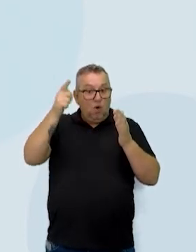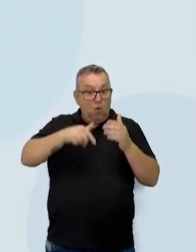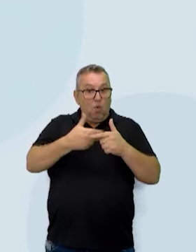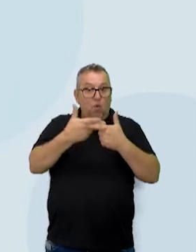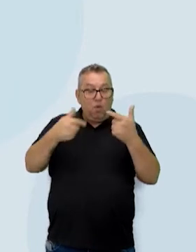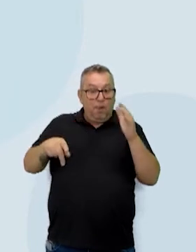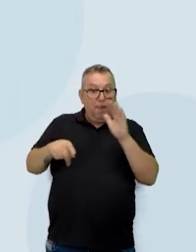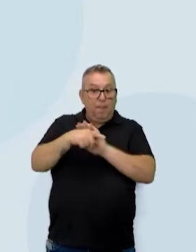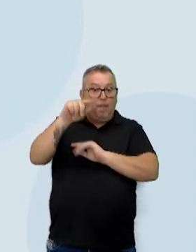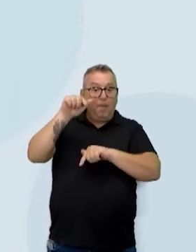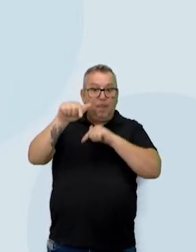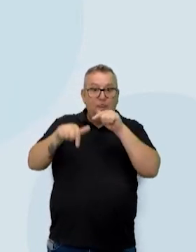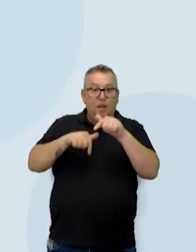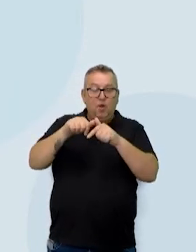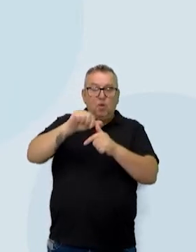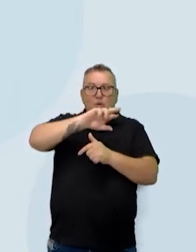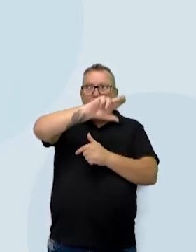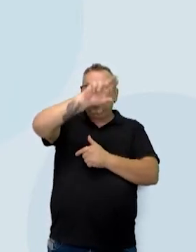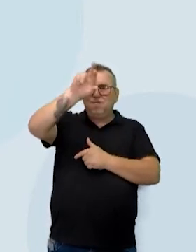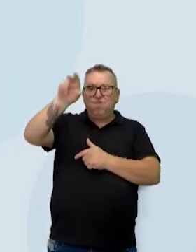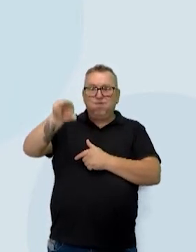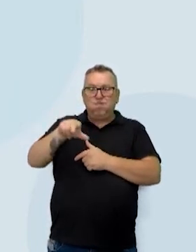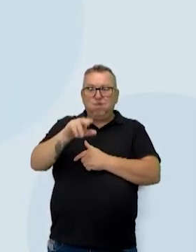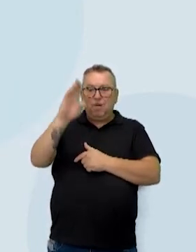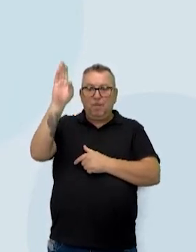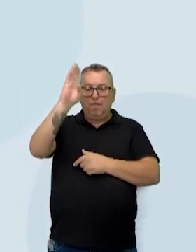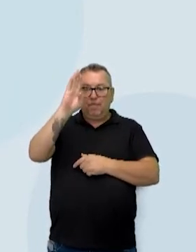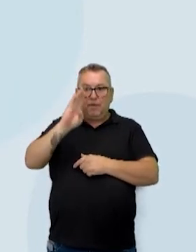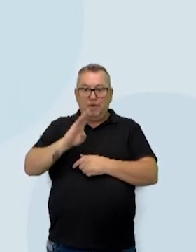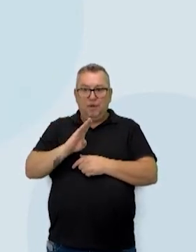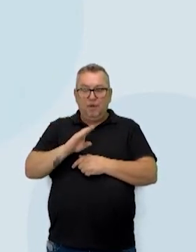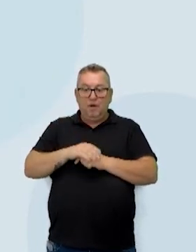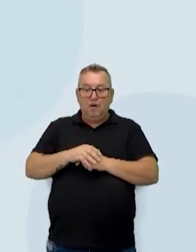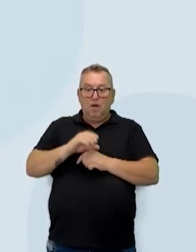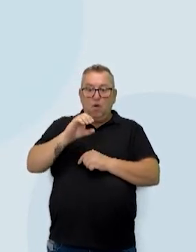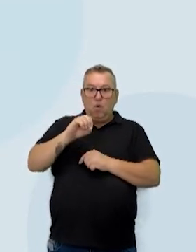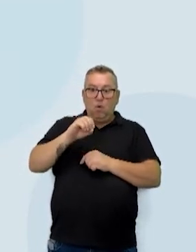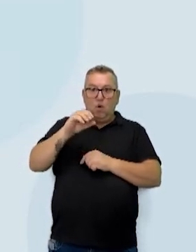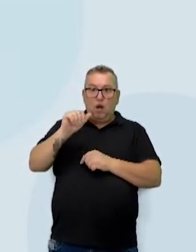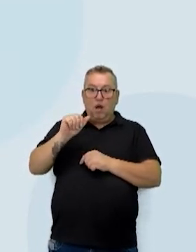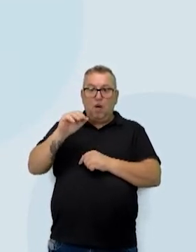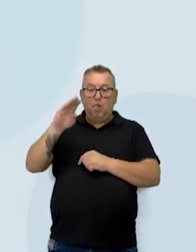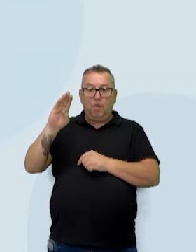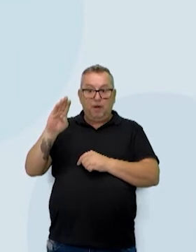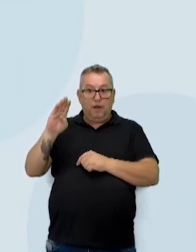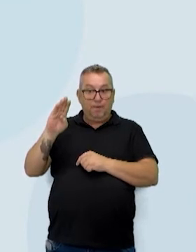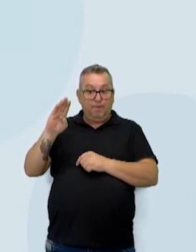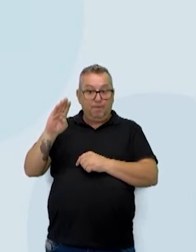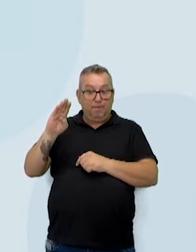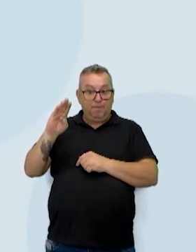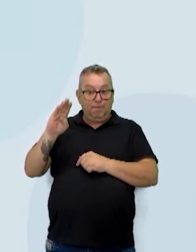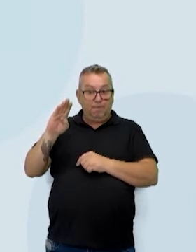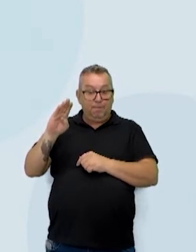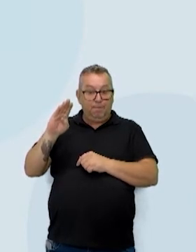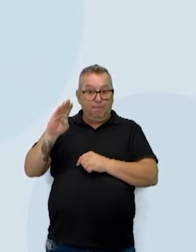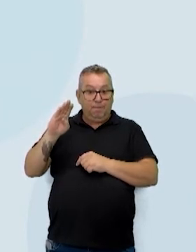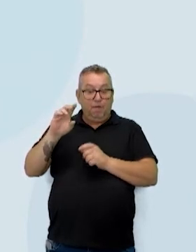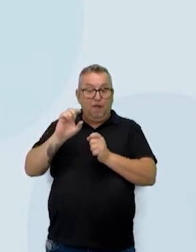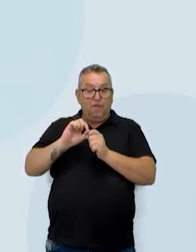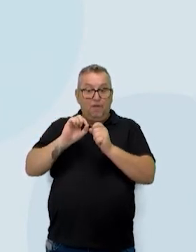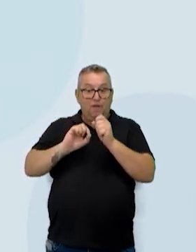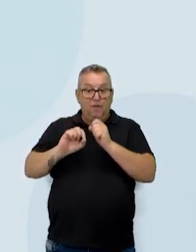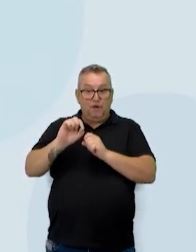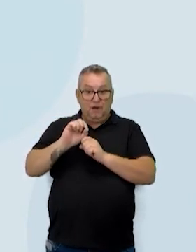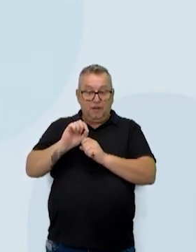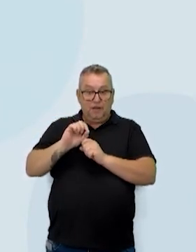setores trabalhistas do Brasil. A Ordem dos Advogados do Brasil, a OAB, todo mundo sabe